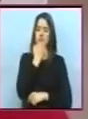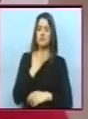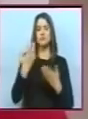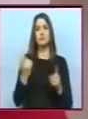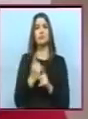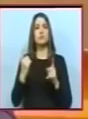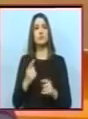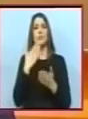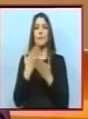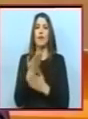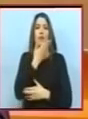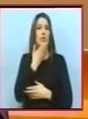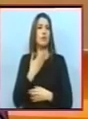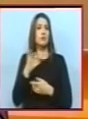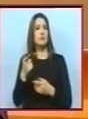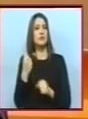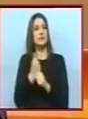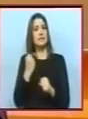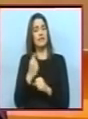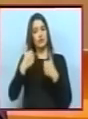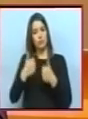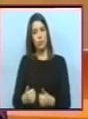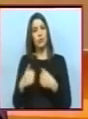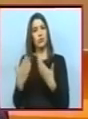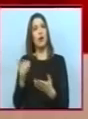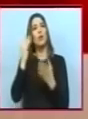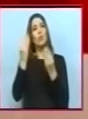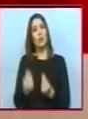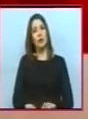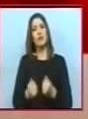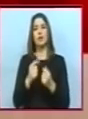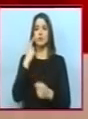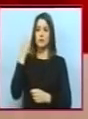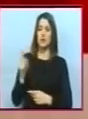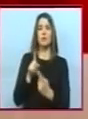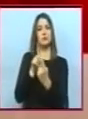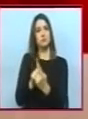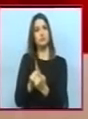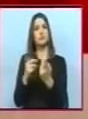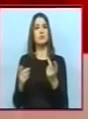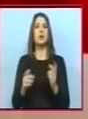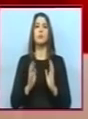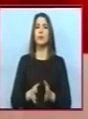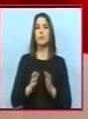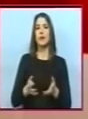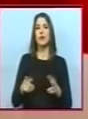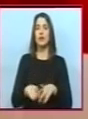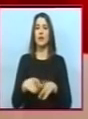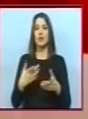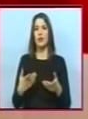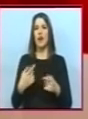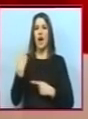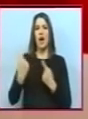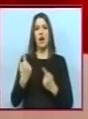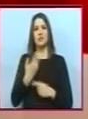criámos condições para prestar um bom serviço, um serviço de qualidade, personalizado e sem aquela calvar que às